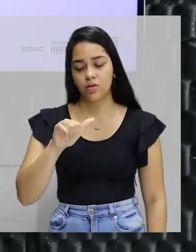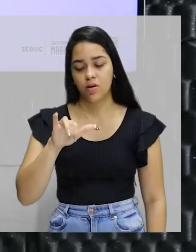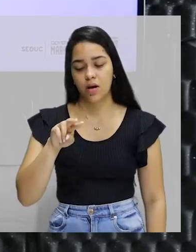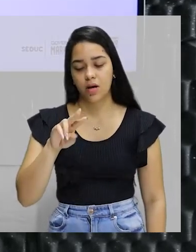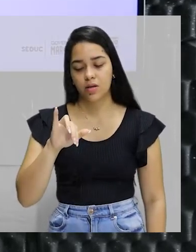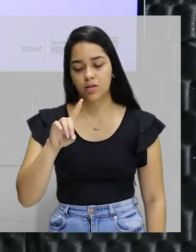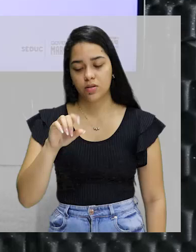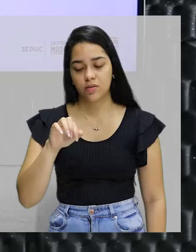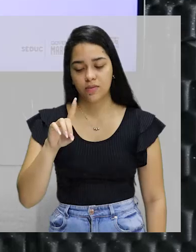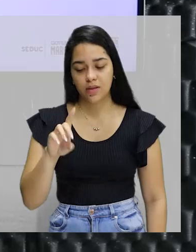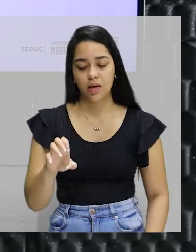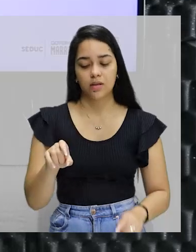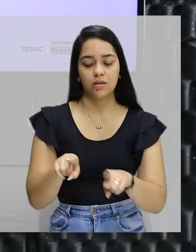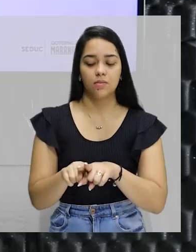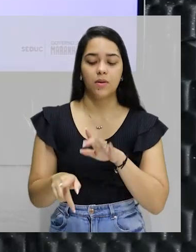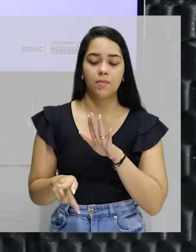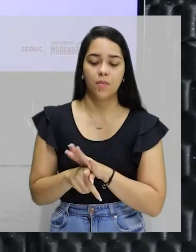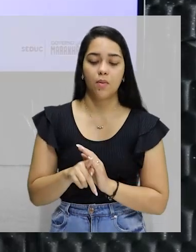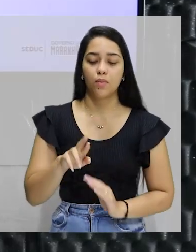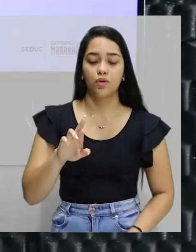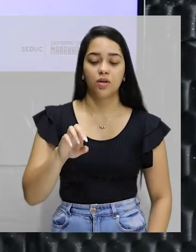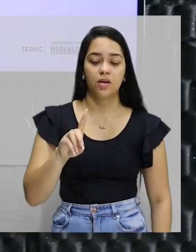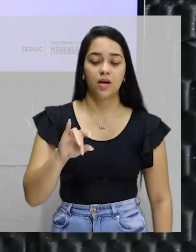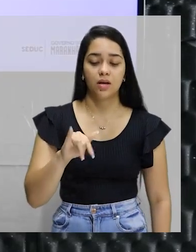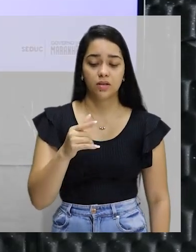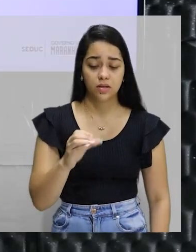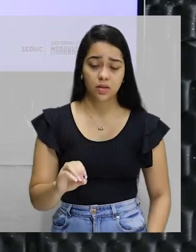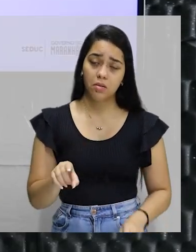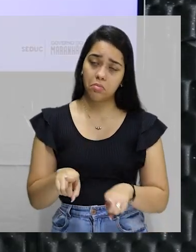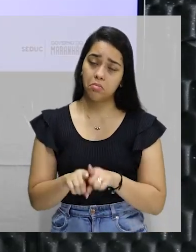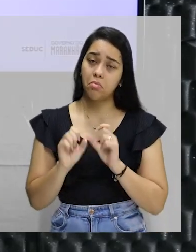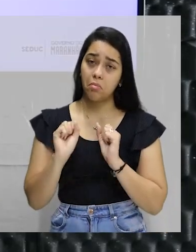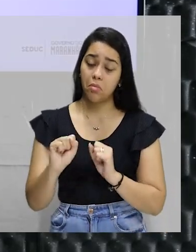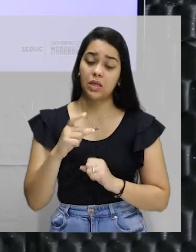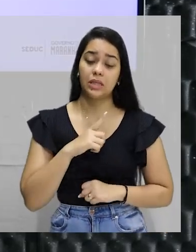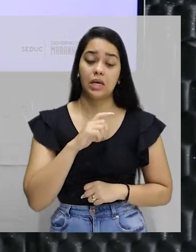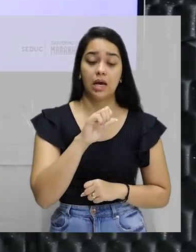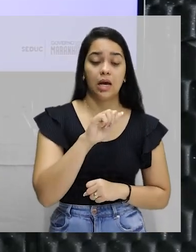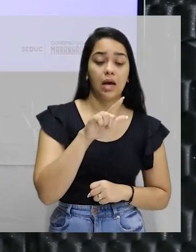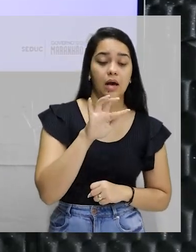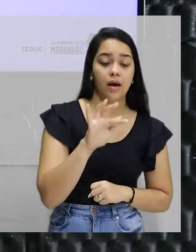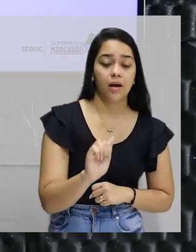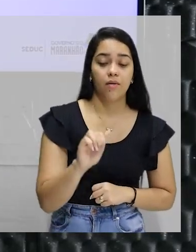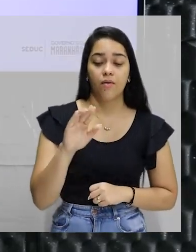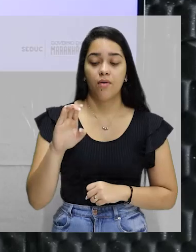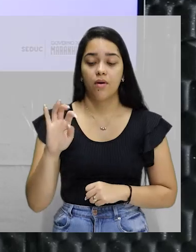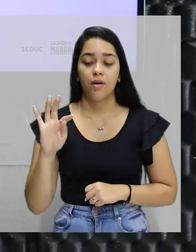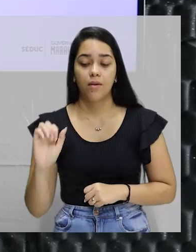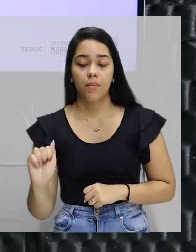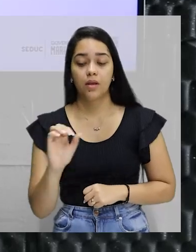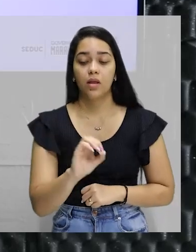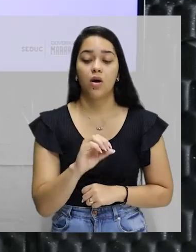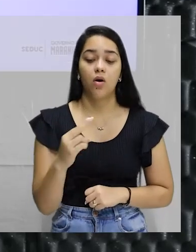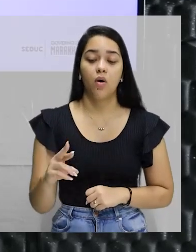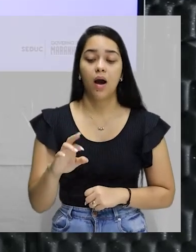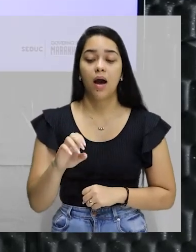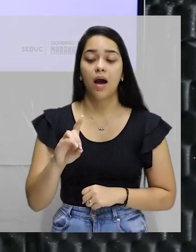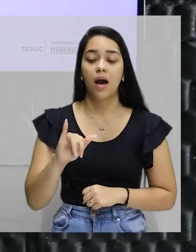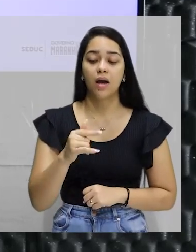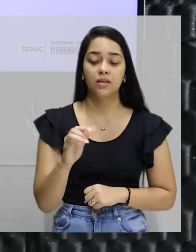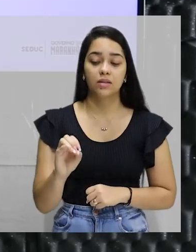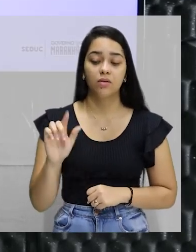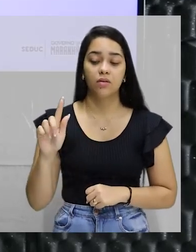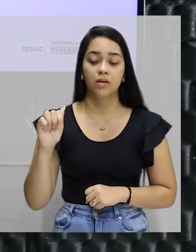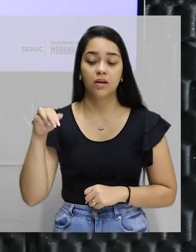de partículas, né, que chamamos de radiação. Pode ser partículas alfa, partículas beta ou a radiação